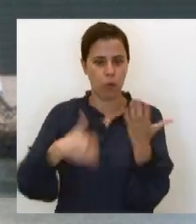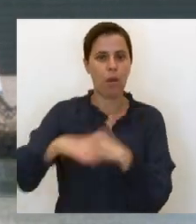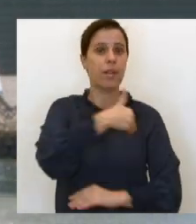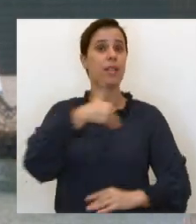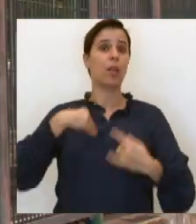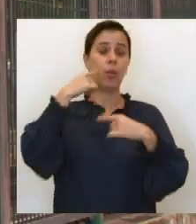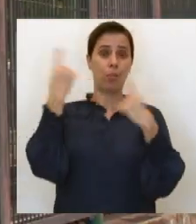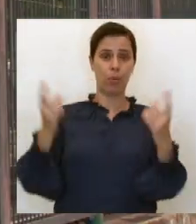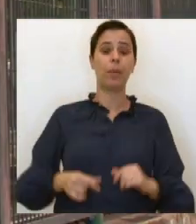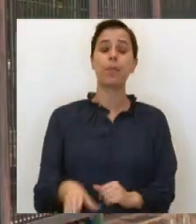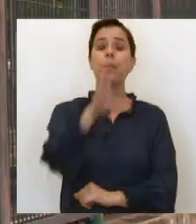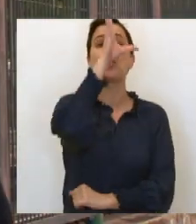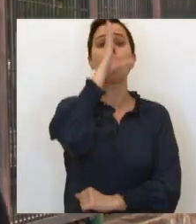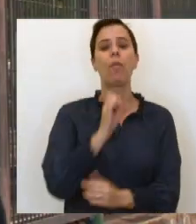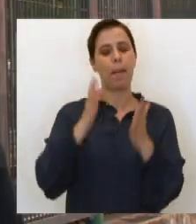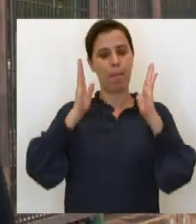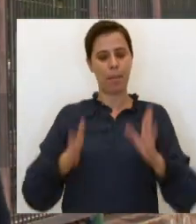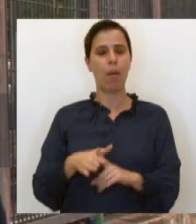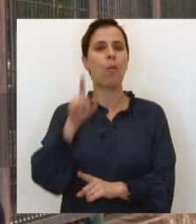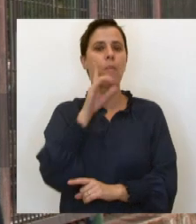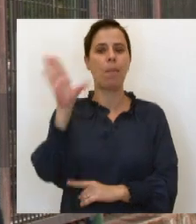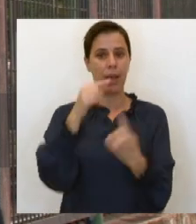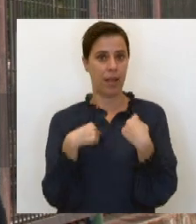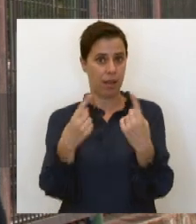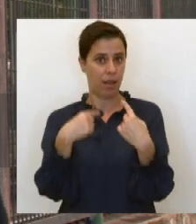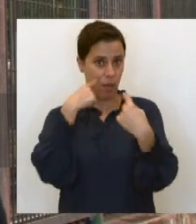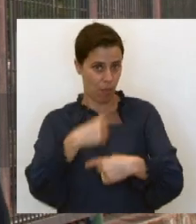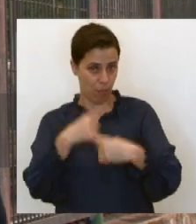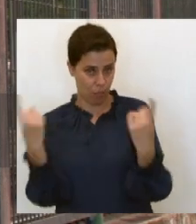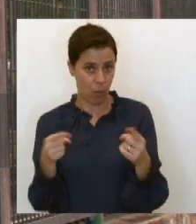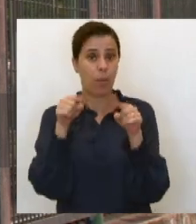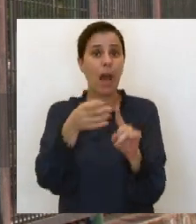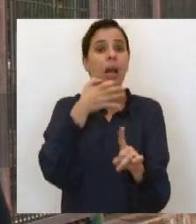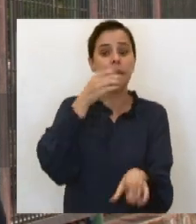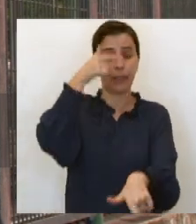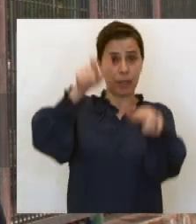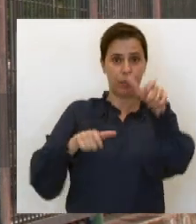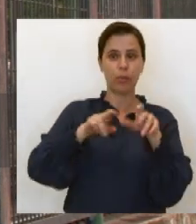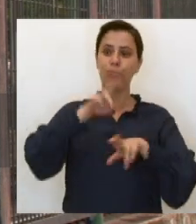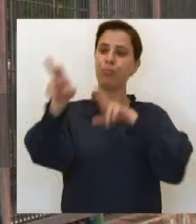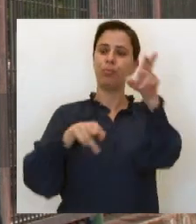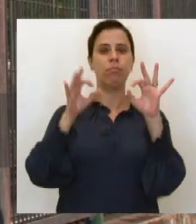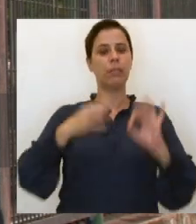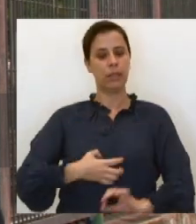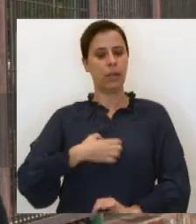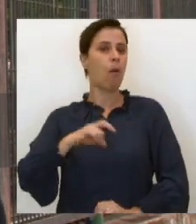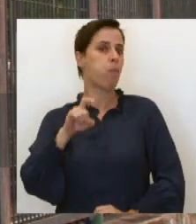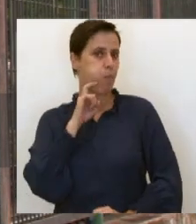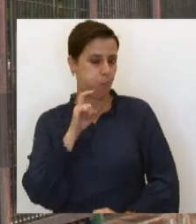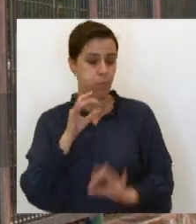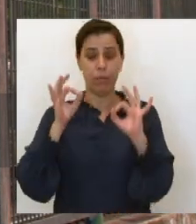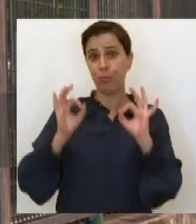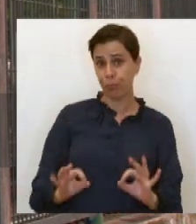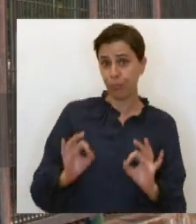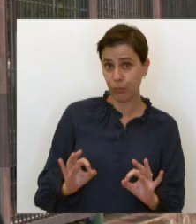e saúde pública. O Governo tem que garantir mais transportes públicos para que os cidadãos se desloquem em segurança e